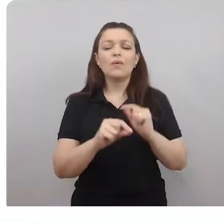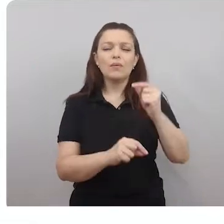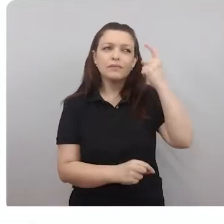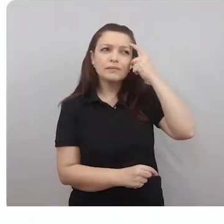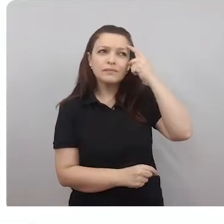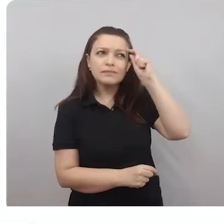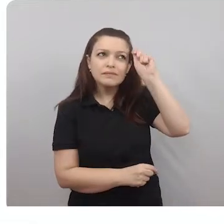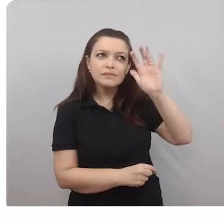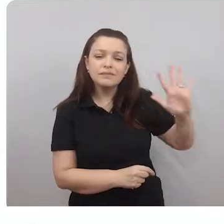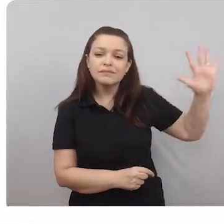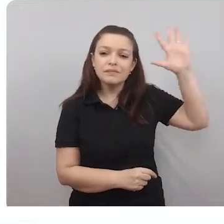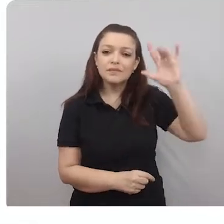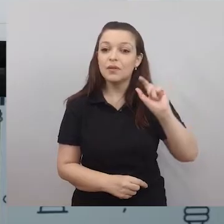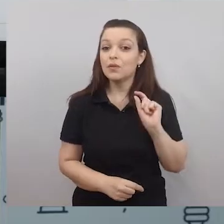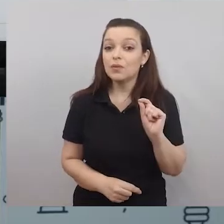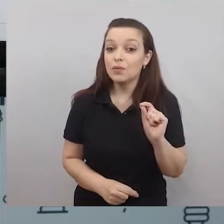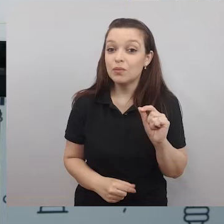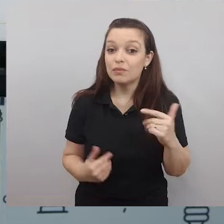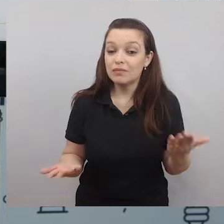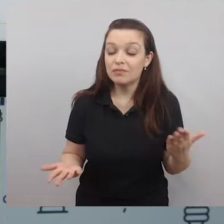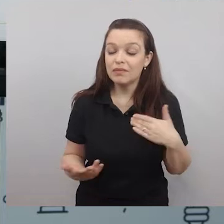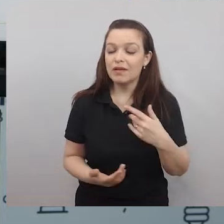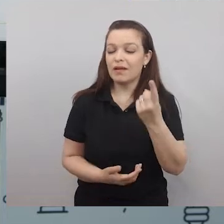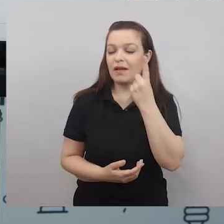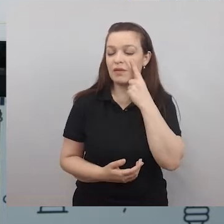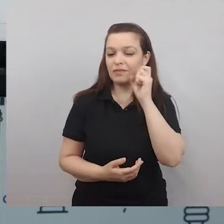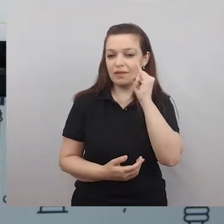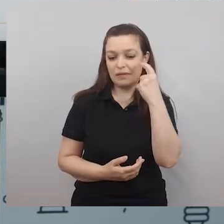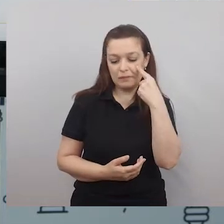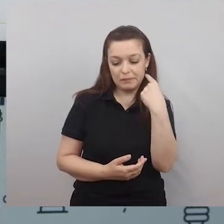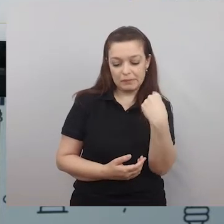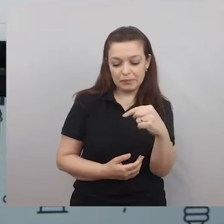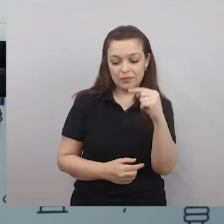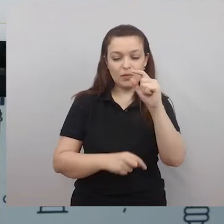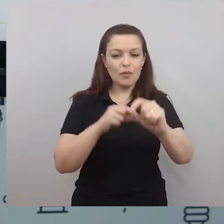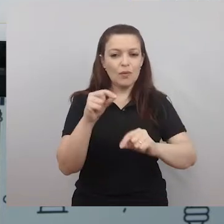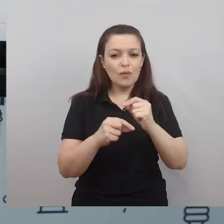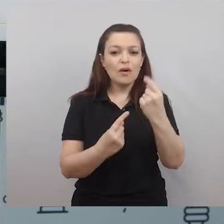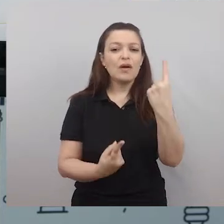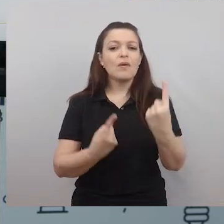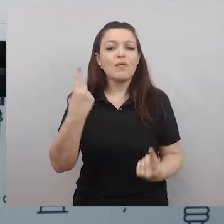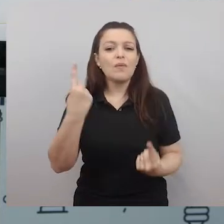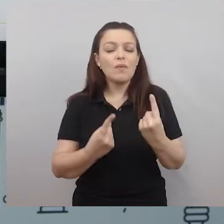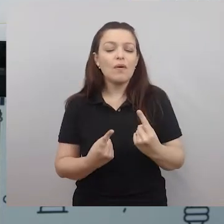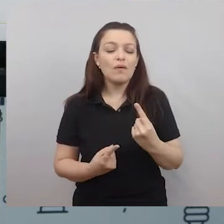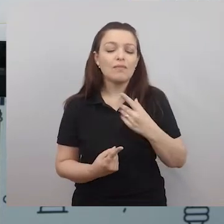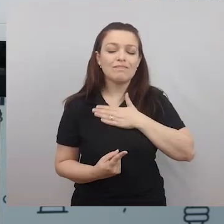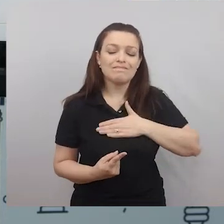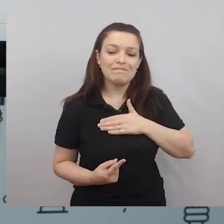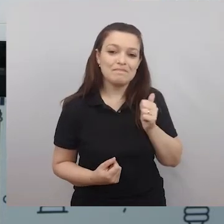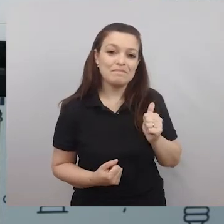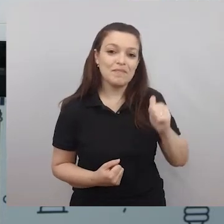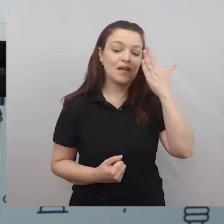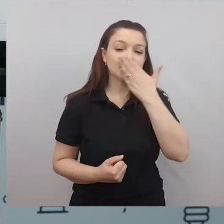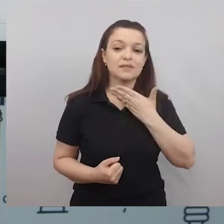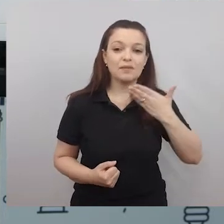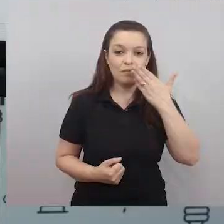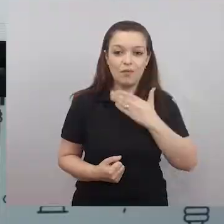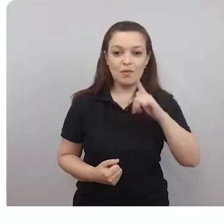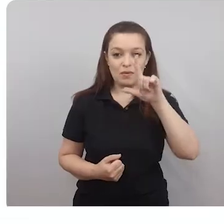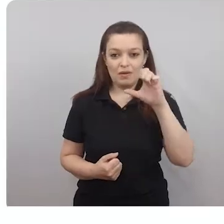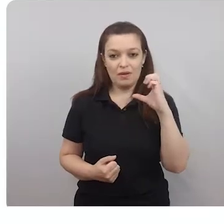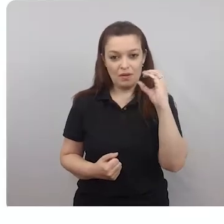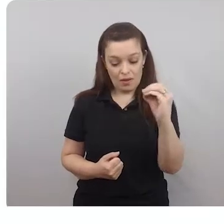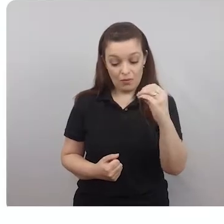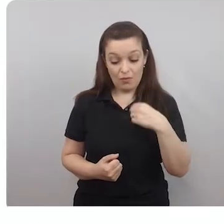será que o Léo está pensando? Quero ver se vocês vão adivinhar. Qual será o bolo preferido do Léo?